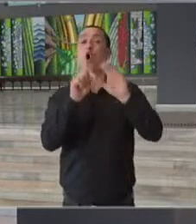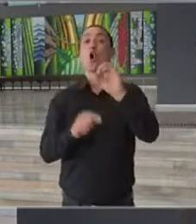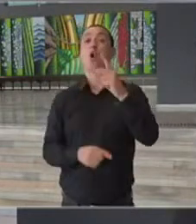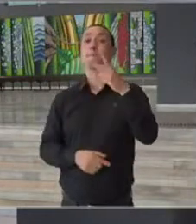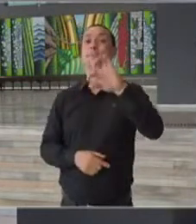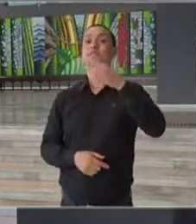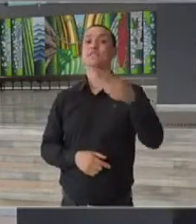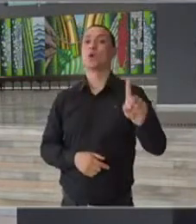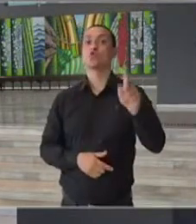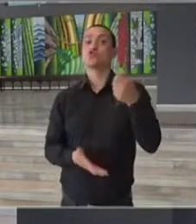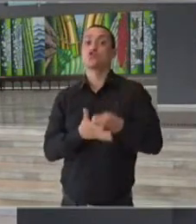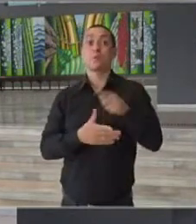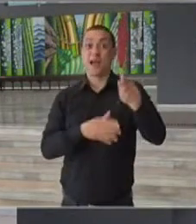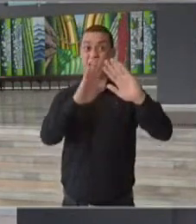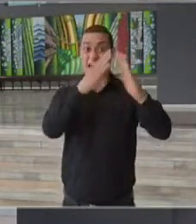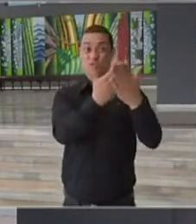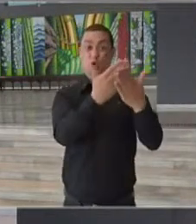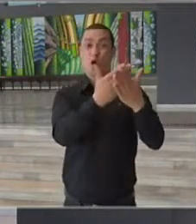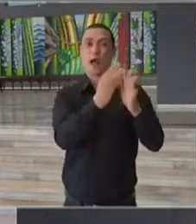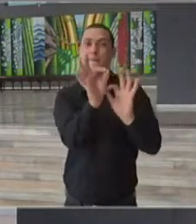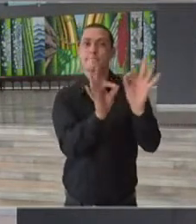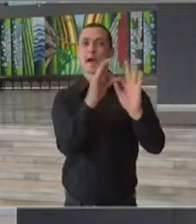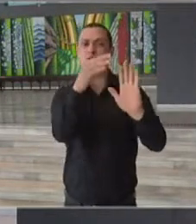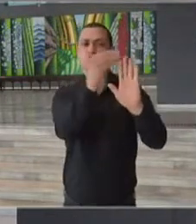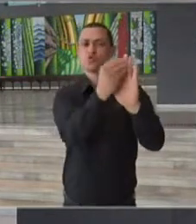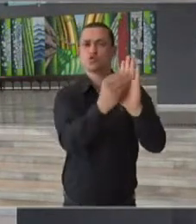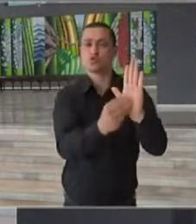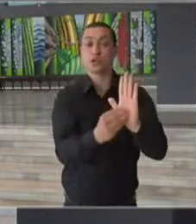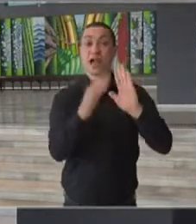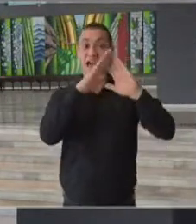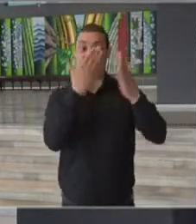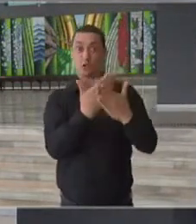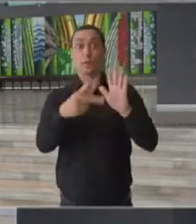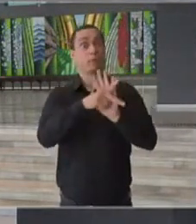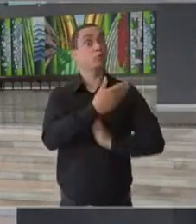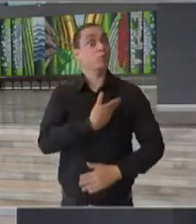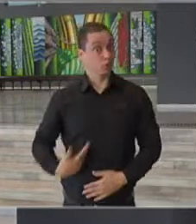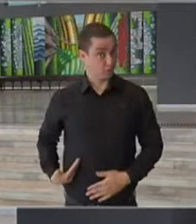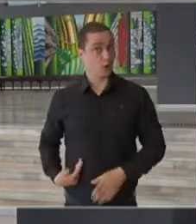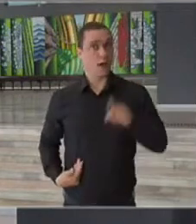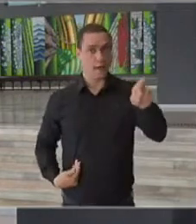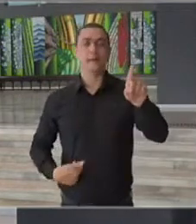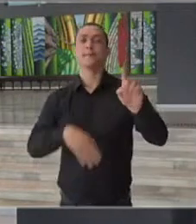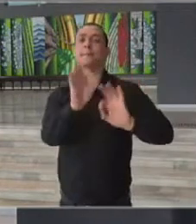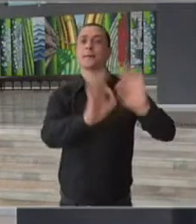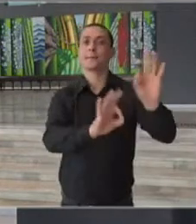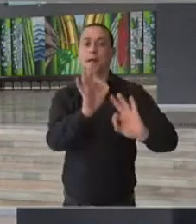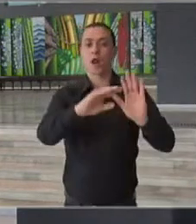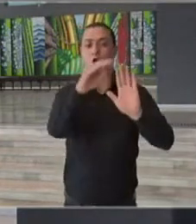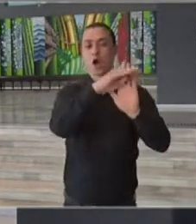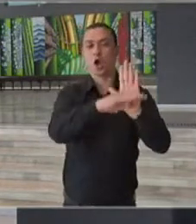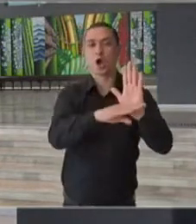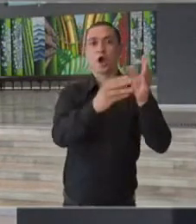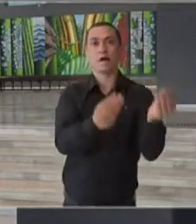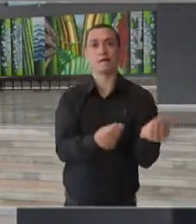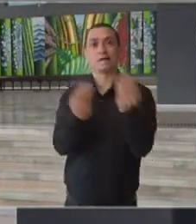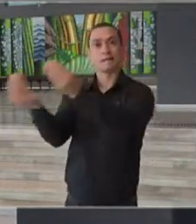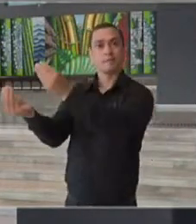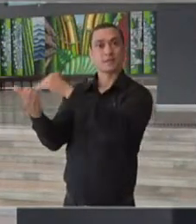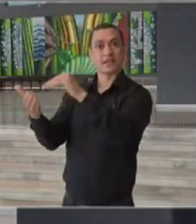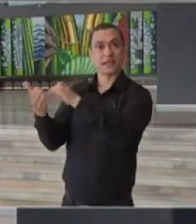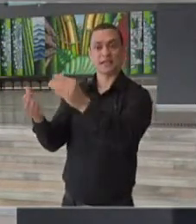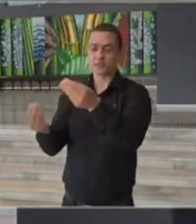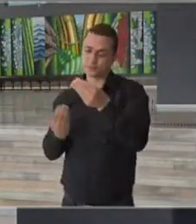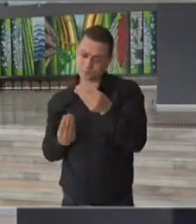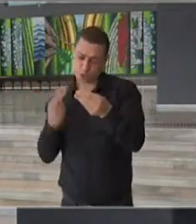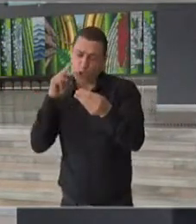ter de apresentar um plano para a secretaria, estou falando da escola estadual, um plano para a secretaria, onde nós vamos